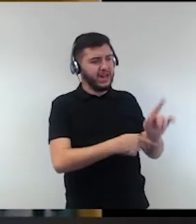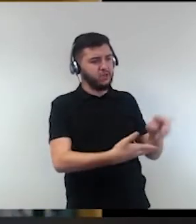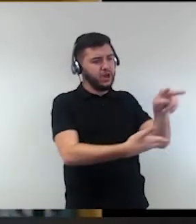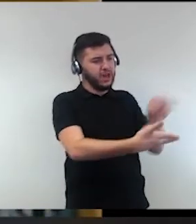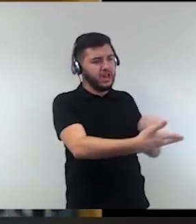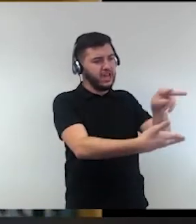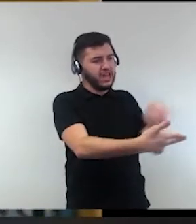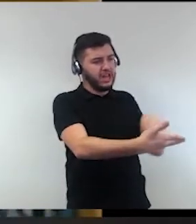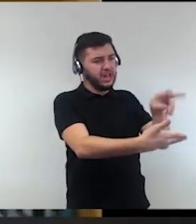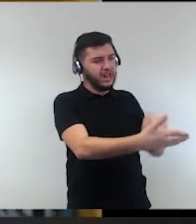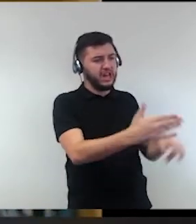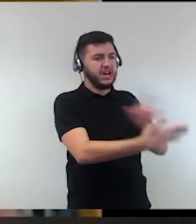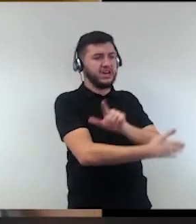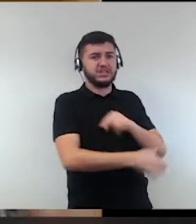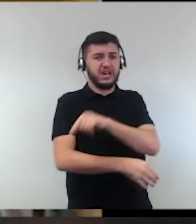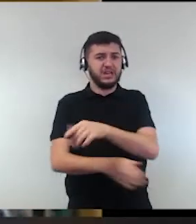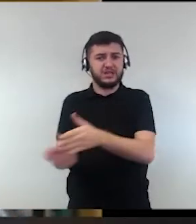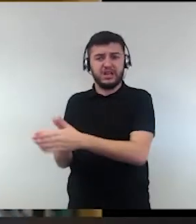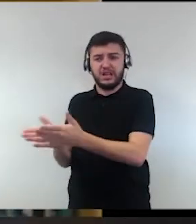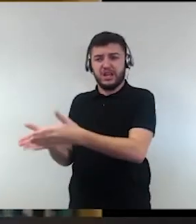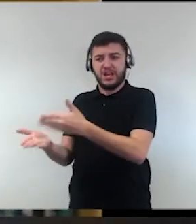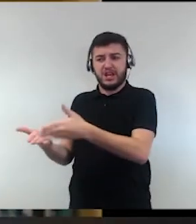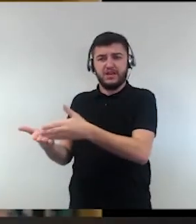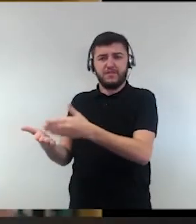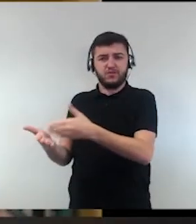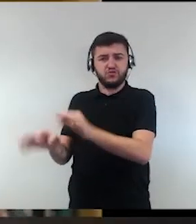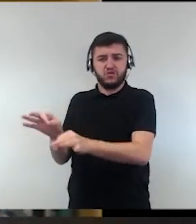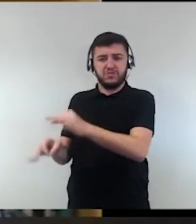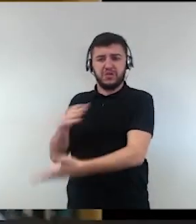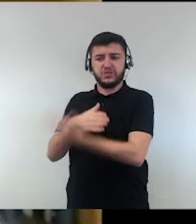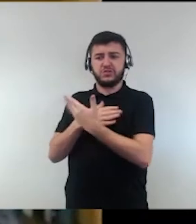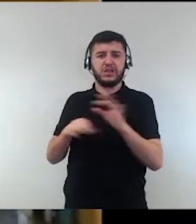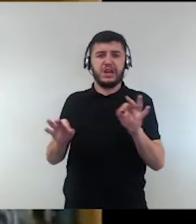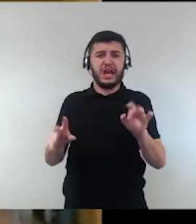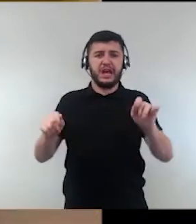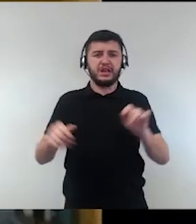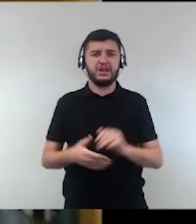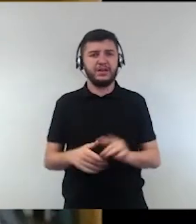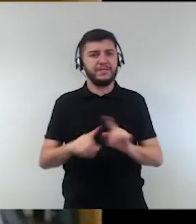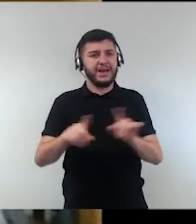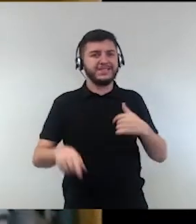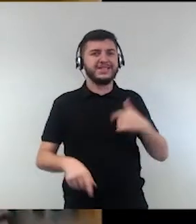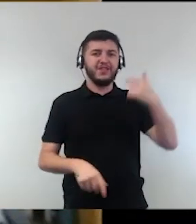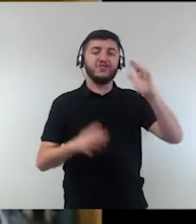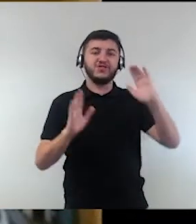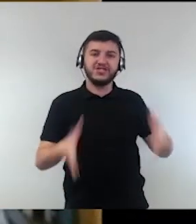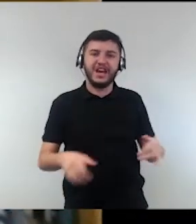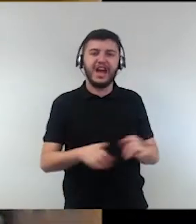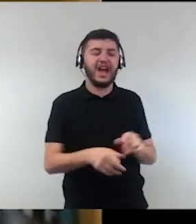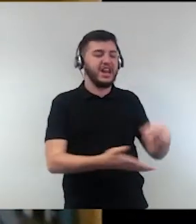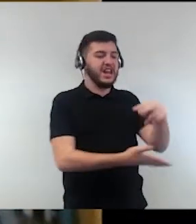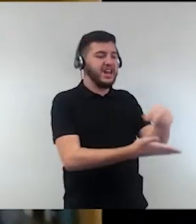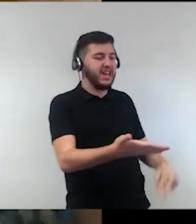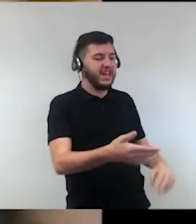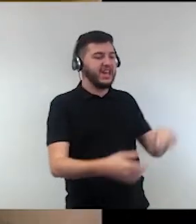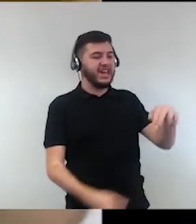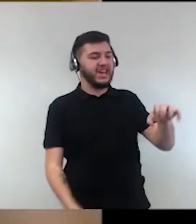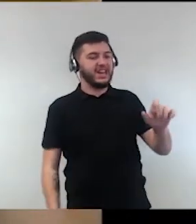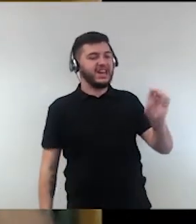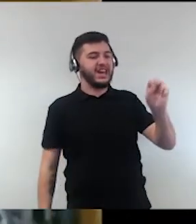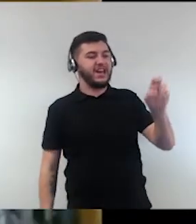Dificilmente, se eu não tivesse lido Nelson Rodrigues, Shakespeare, Victor Hugo, Dostoiévski,